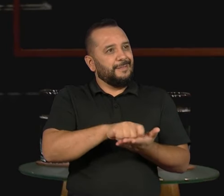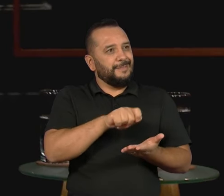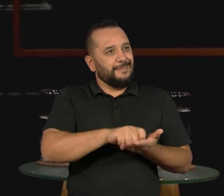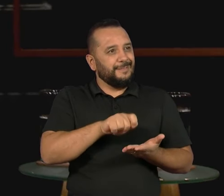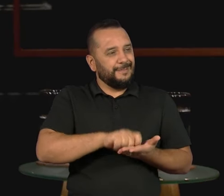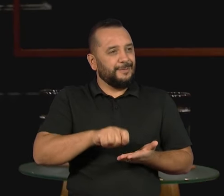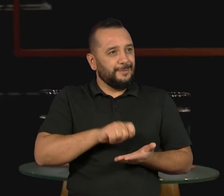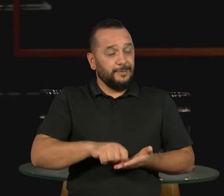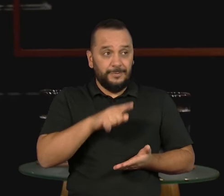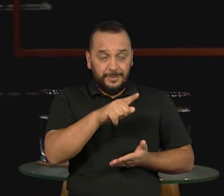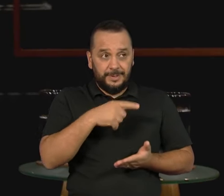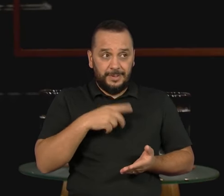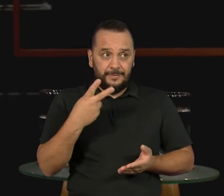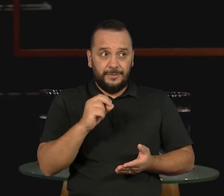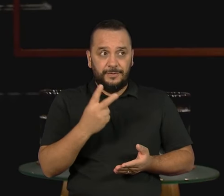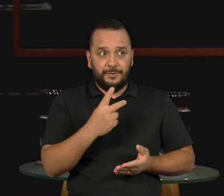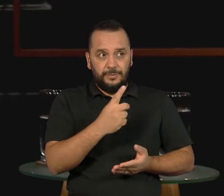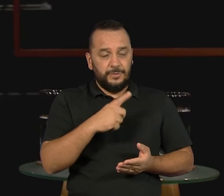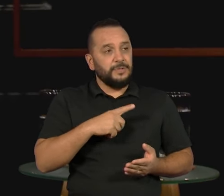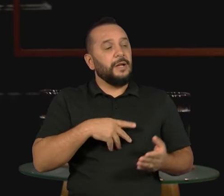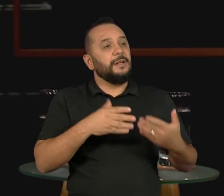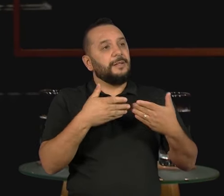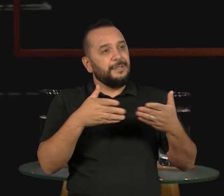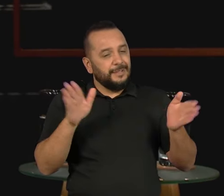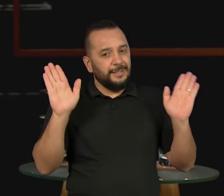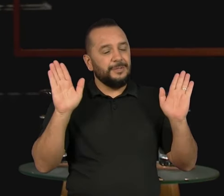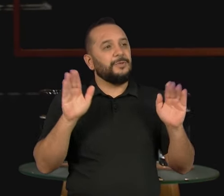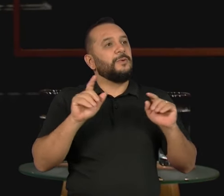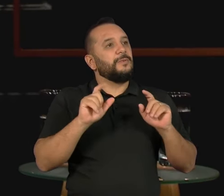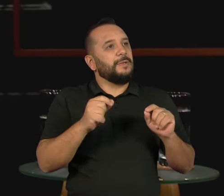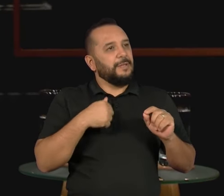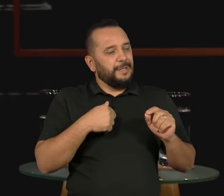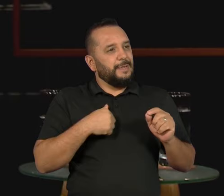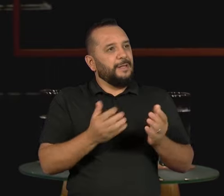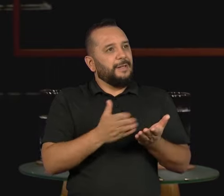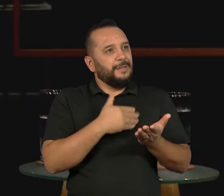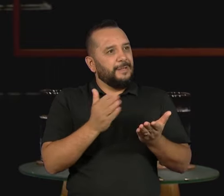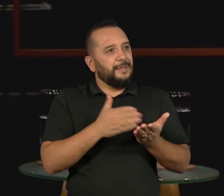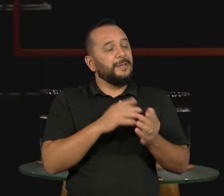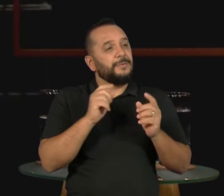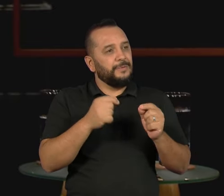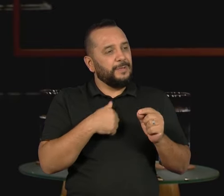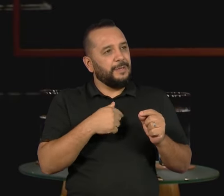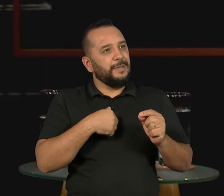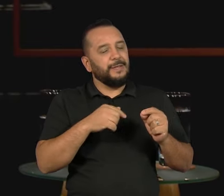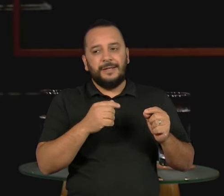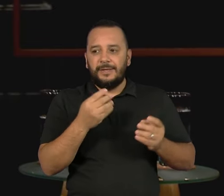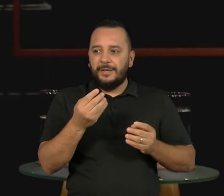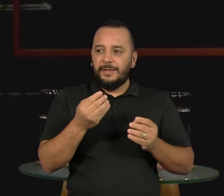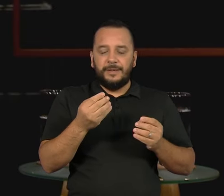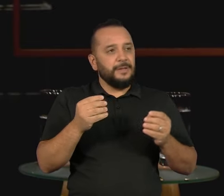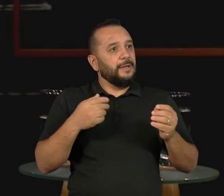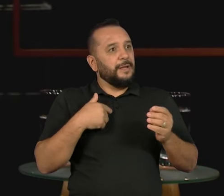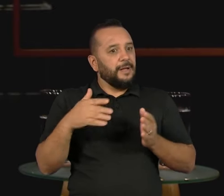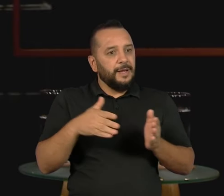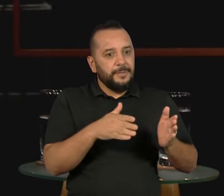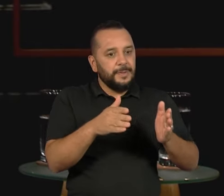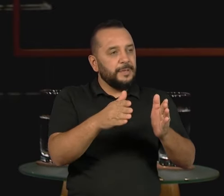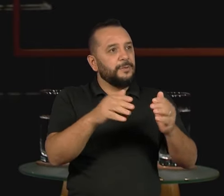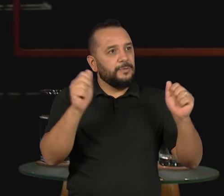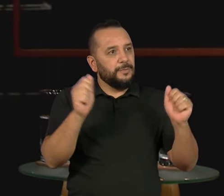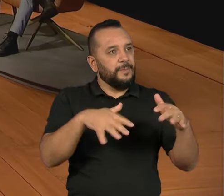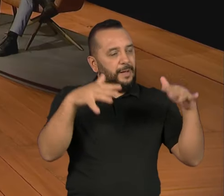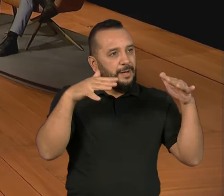você lançou o livro Os Caminhos do Mago, com narrativas sobre magias e religiões africanas,